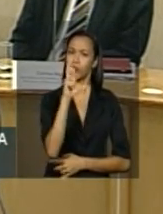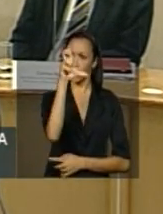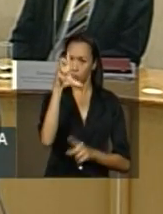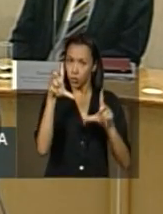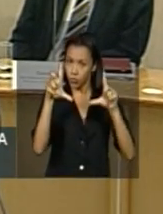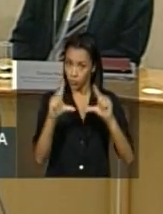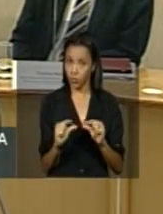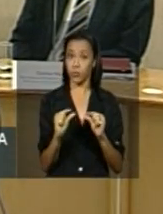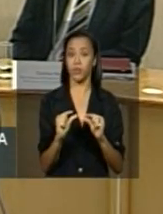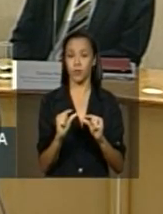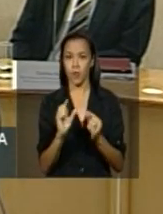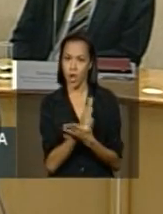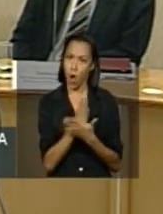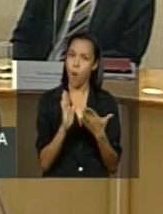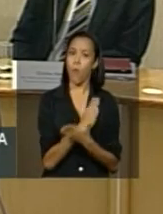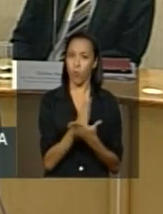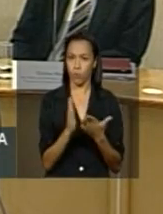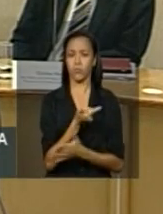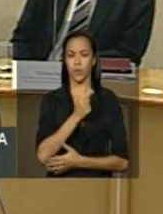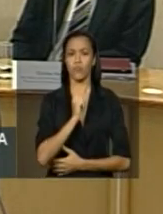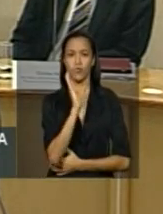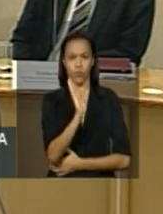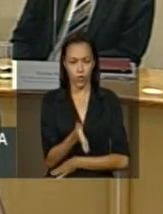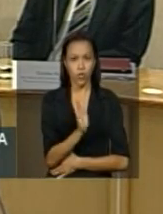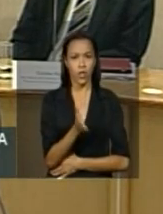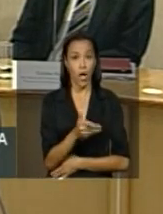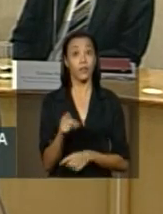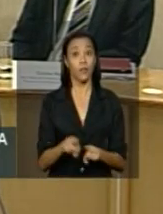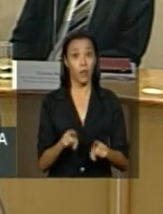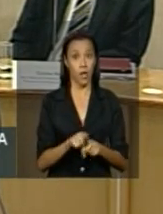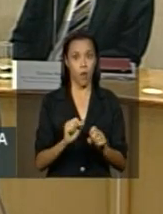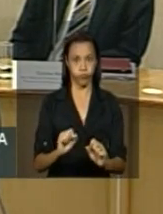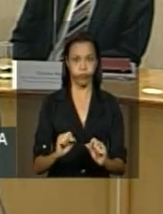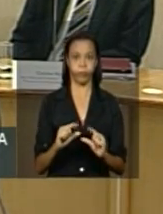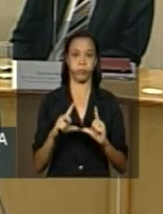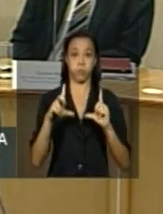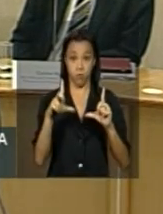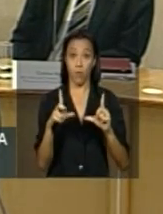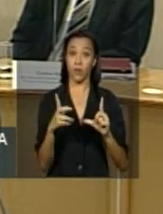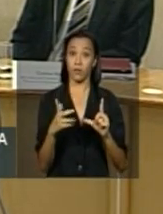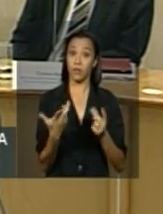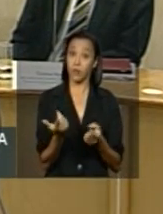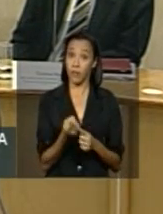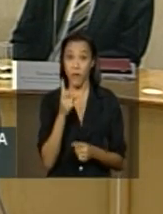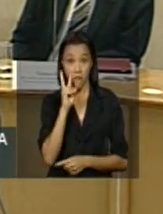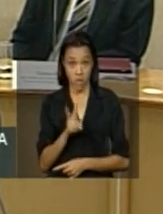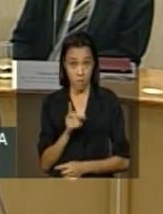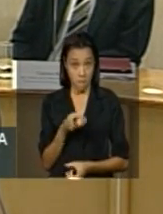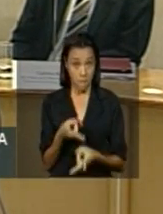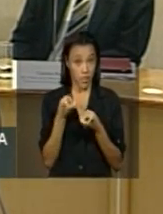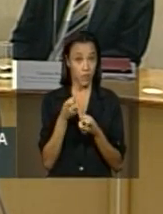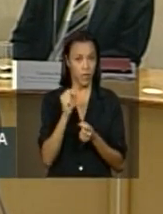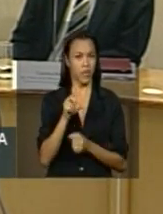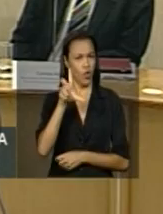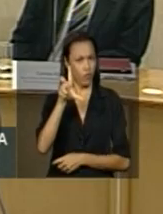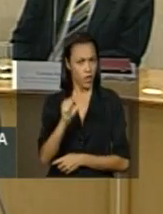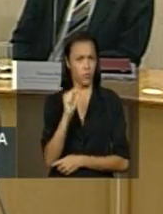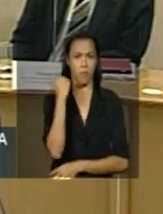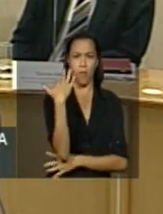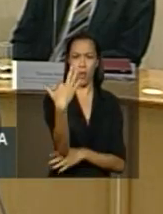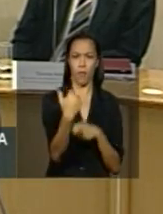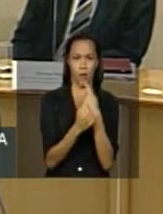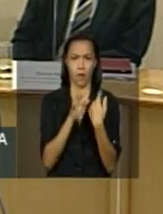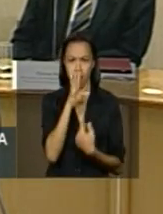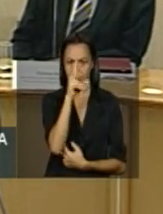tá em alguns outros momentos nós já tivemos também aumento e depois se verificou que teve redução de desmatamento o